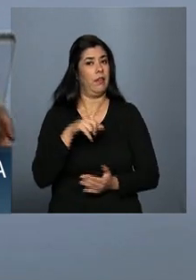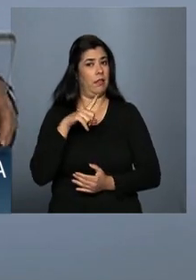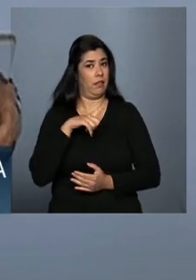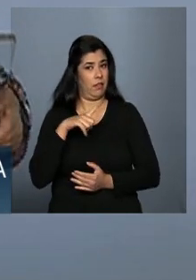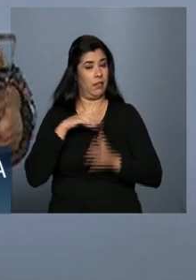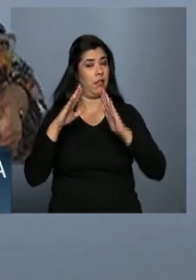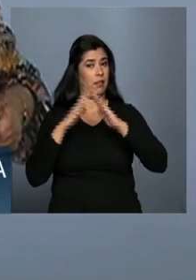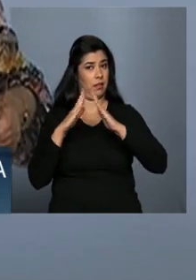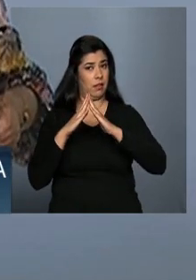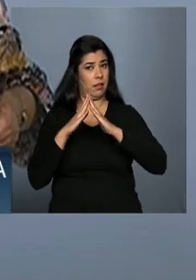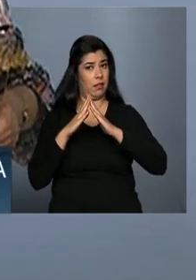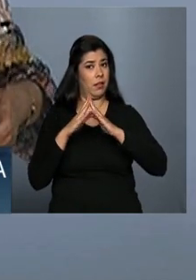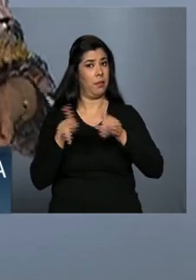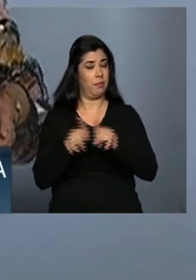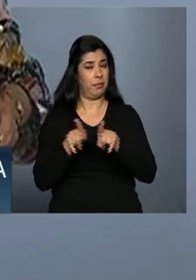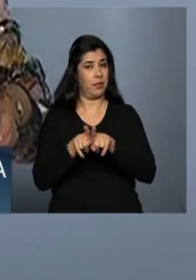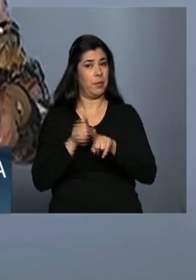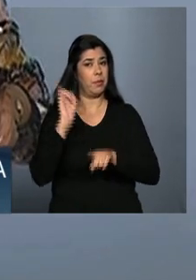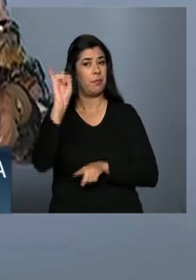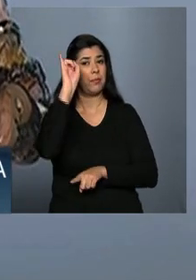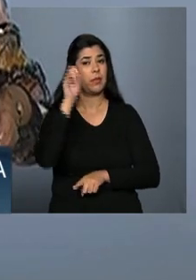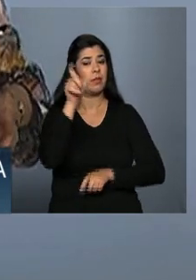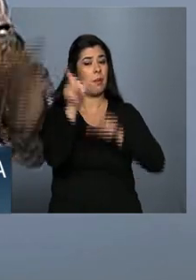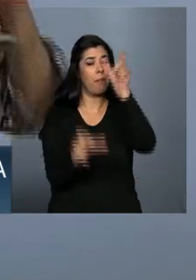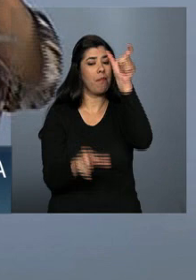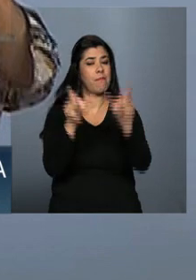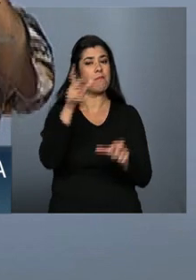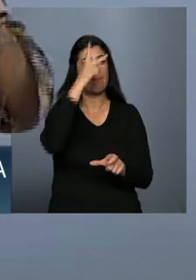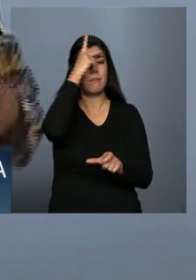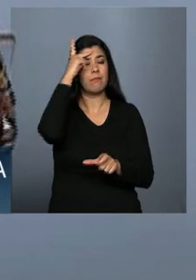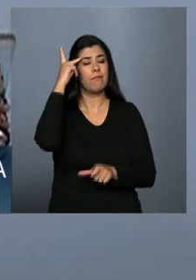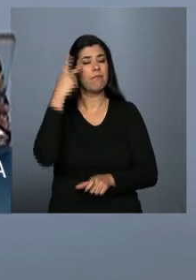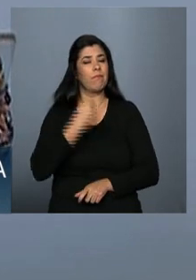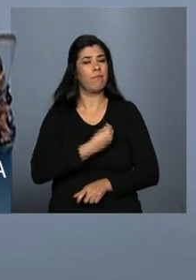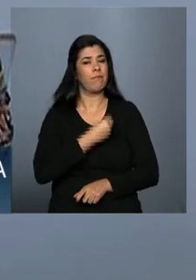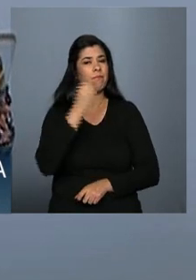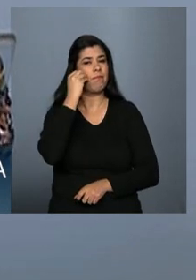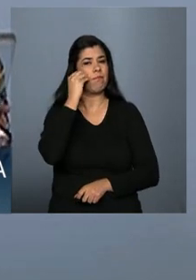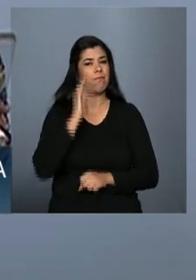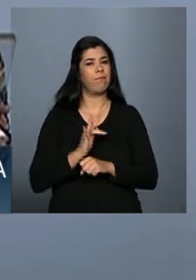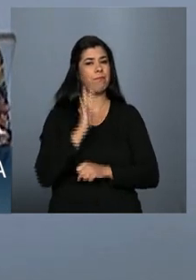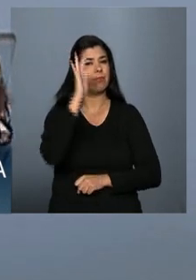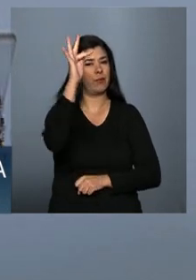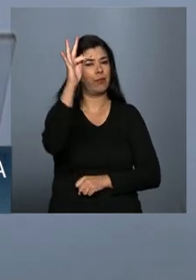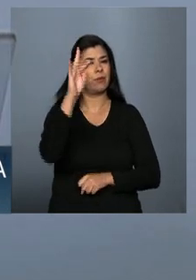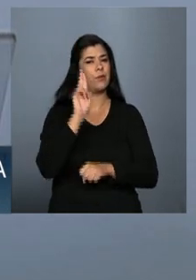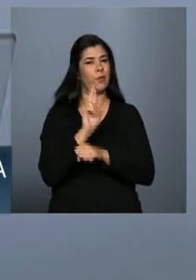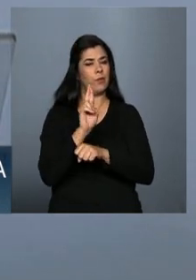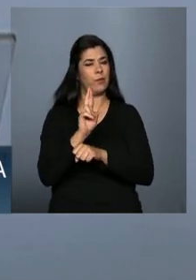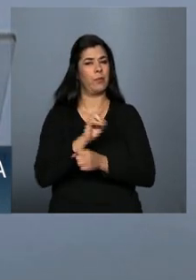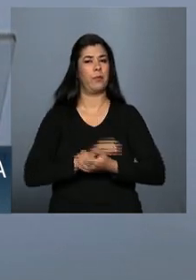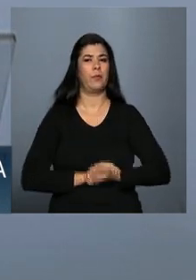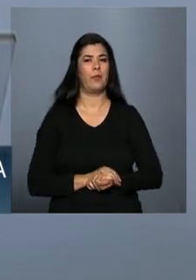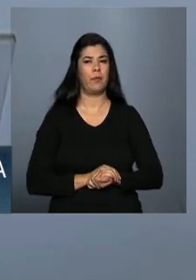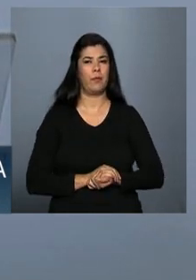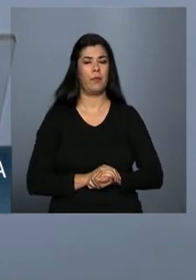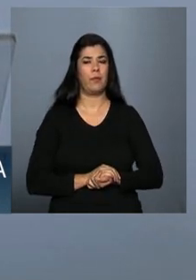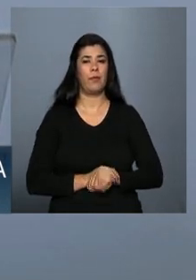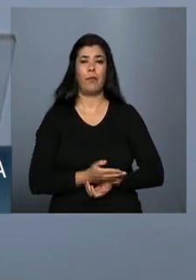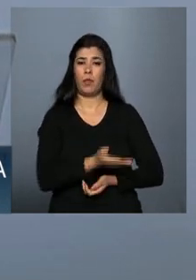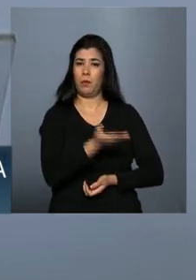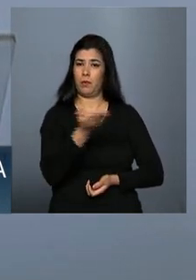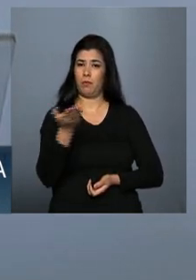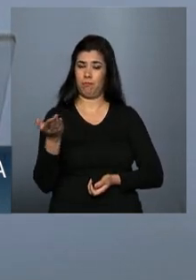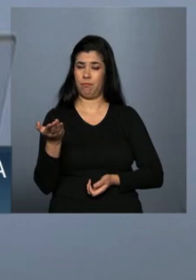casas, nós queremos pessoas vivendo com esperança no futuro. E aí eu quero dizer algumas coisas